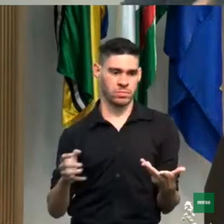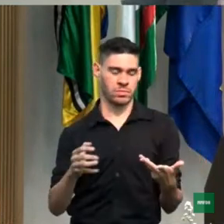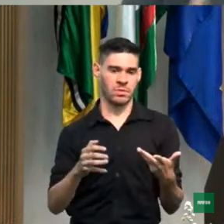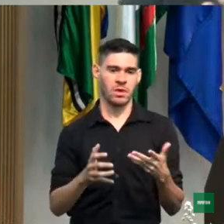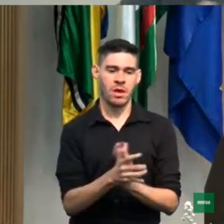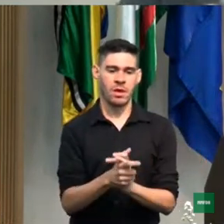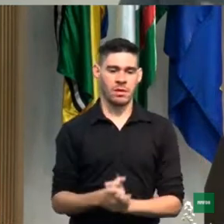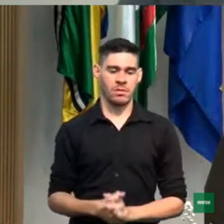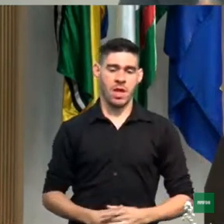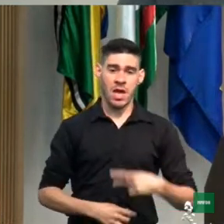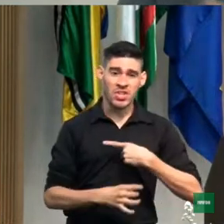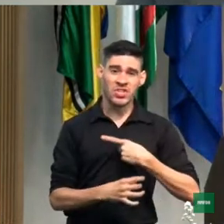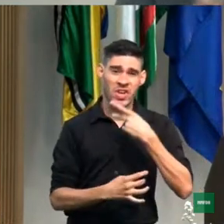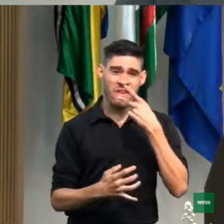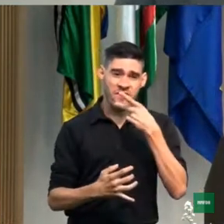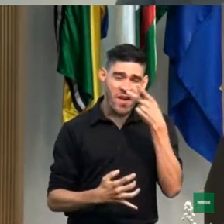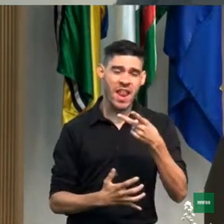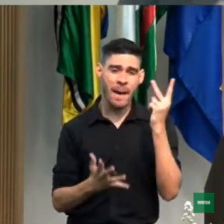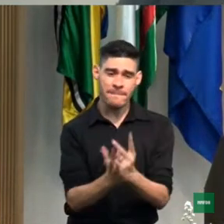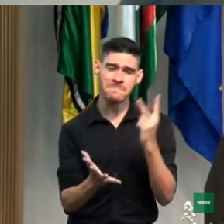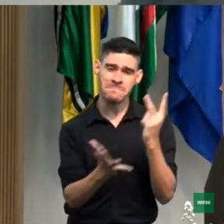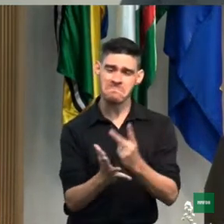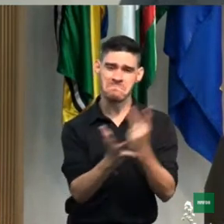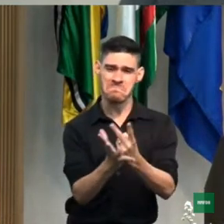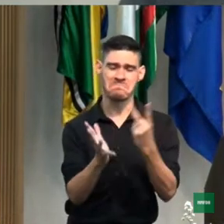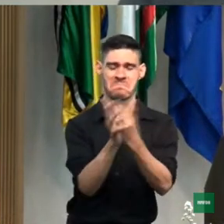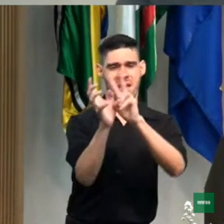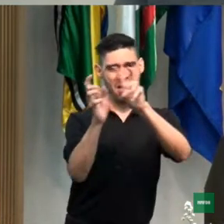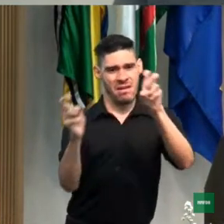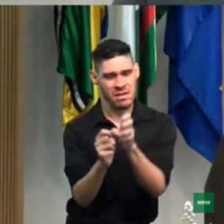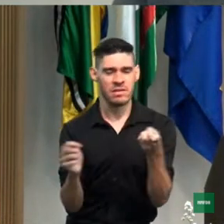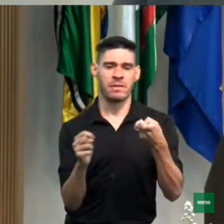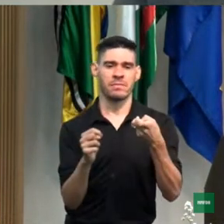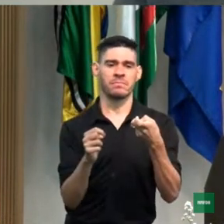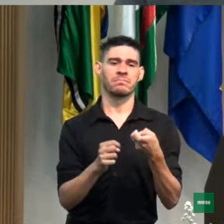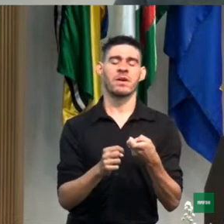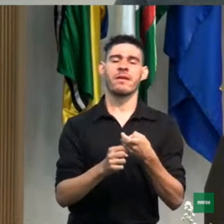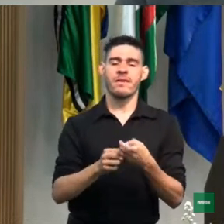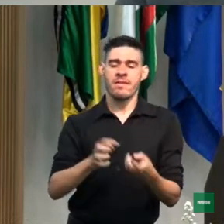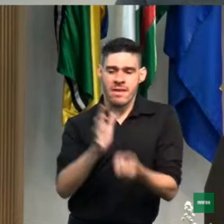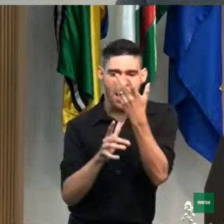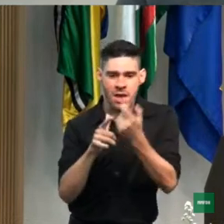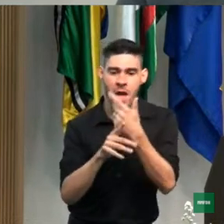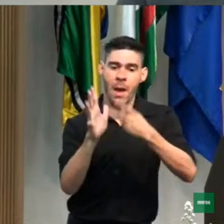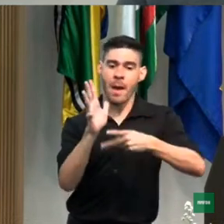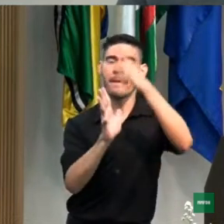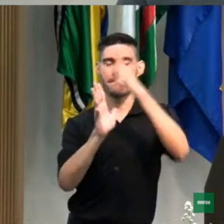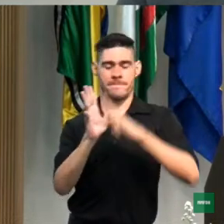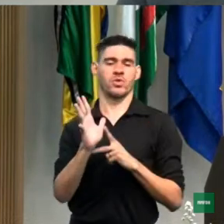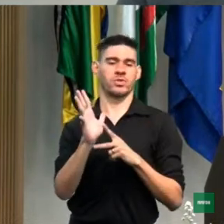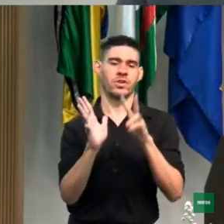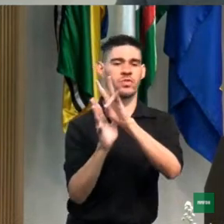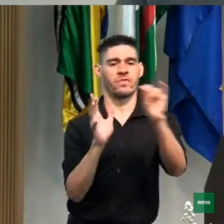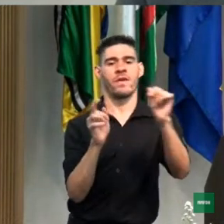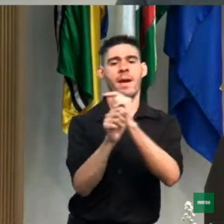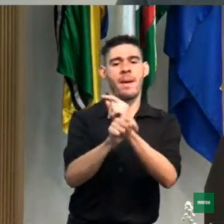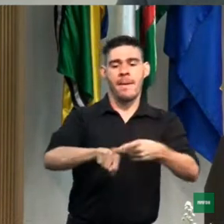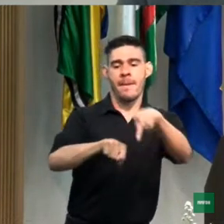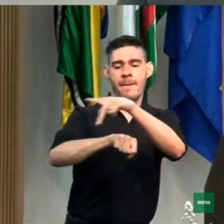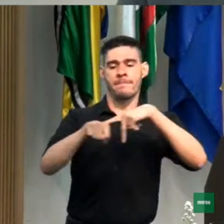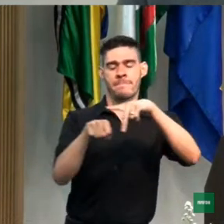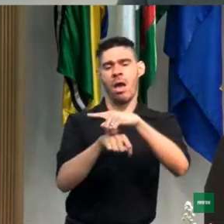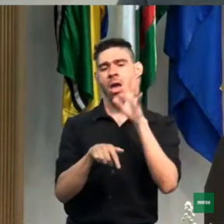todo sobre isso e não fomentar ações sobre isso, nós não seremos a nação que nós queremos.